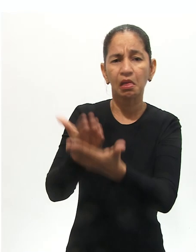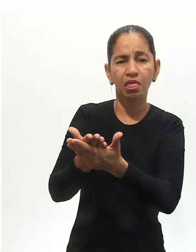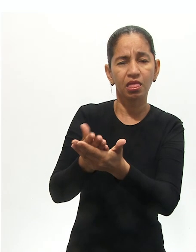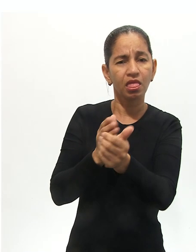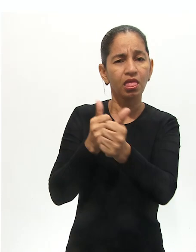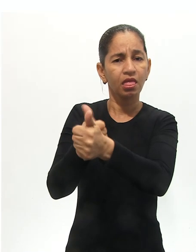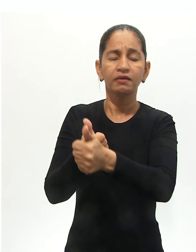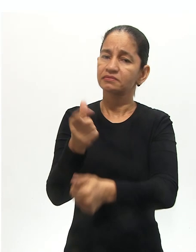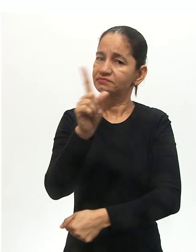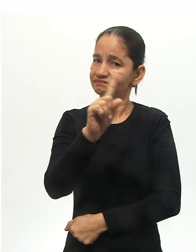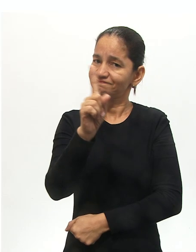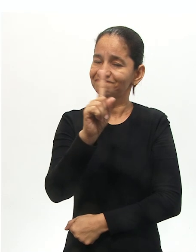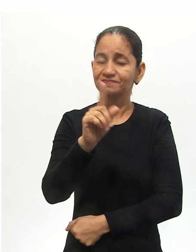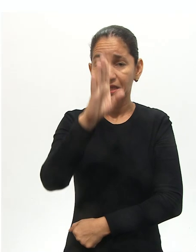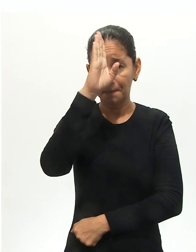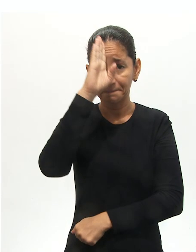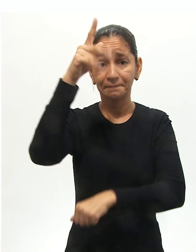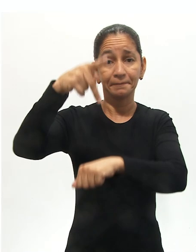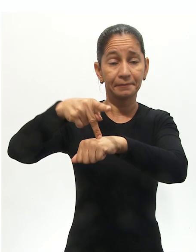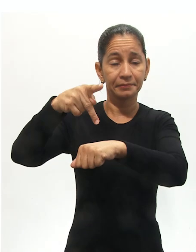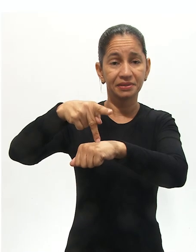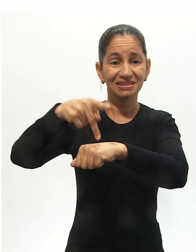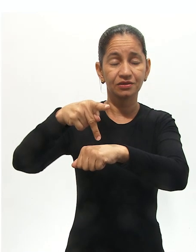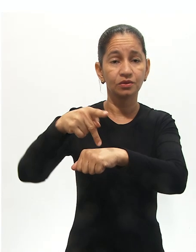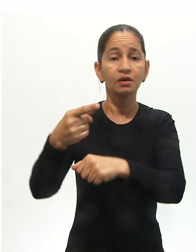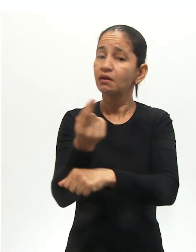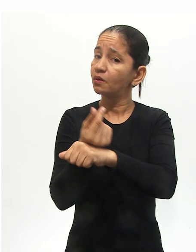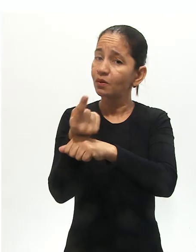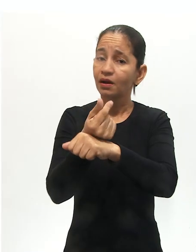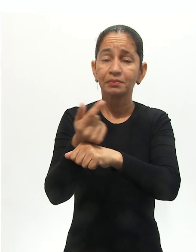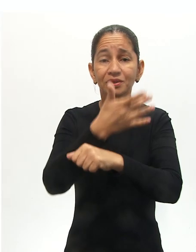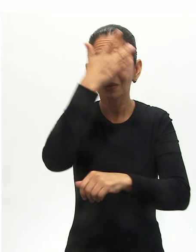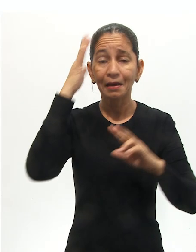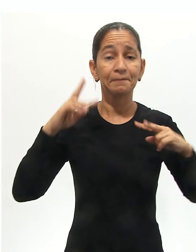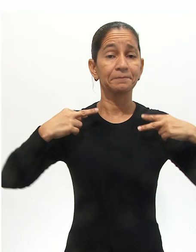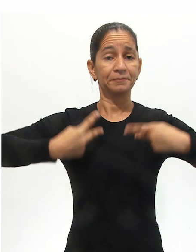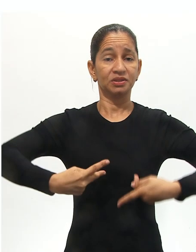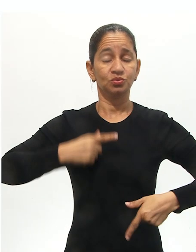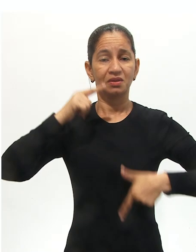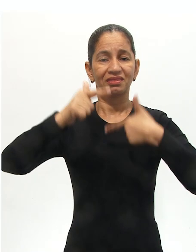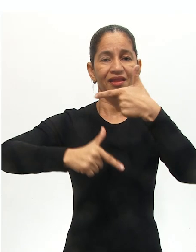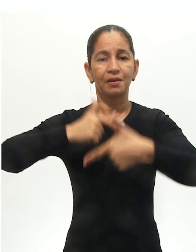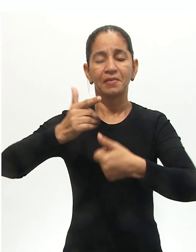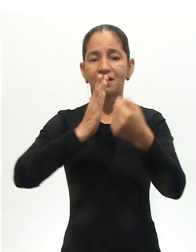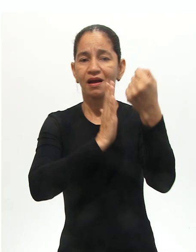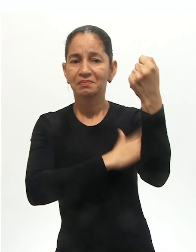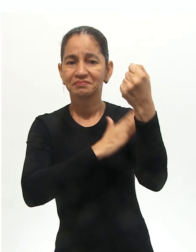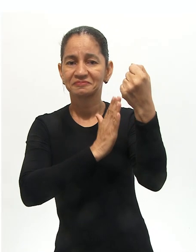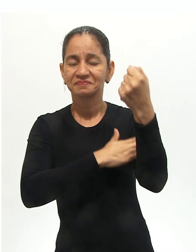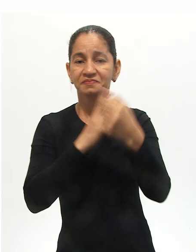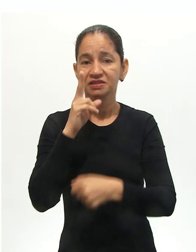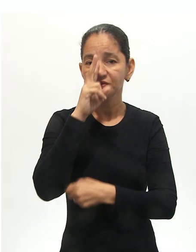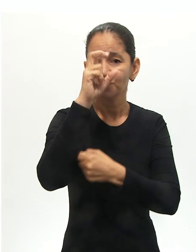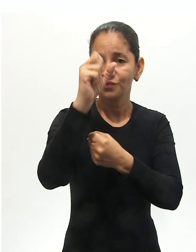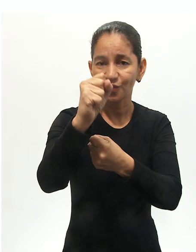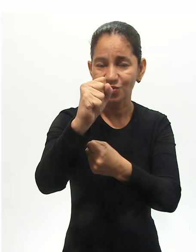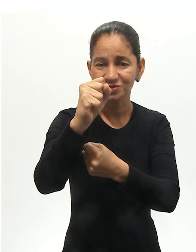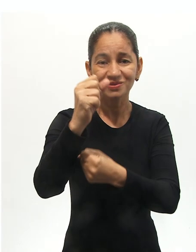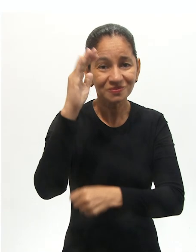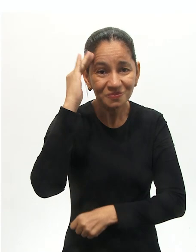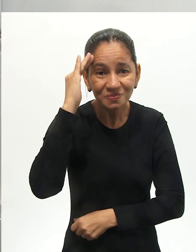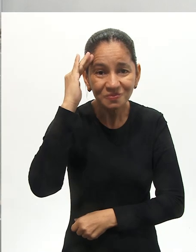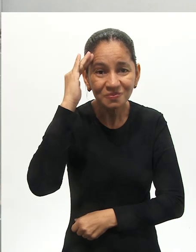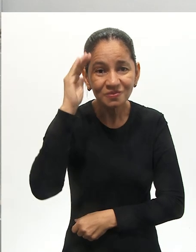nessa teoria a principal referência é a ideia do capital humano. Portanto, o princípio